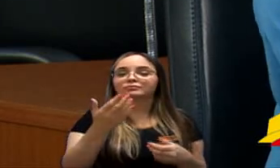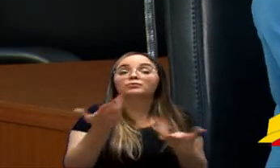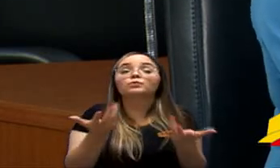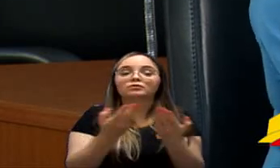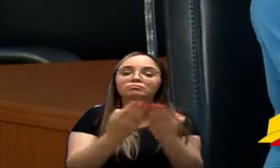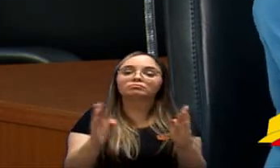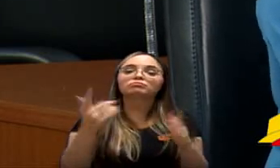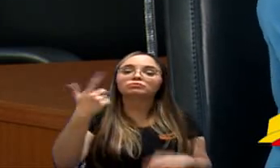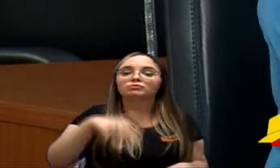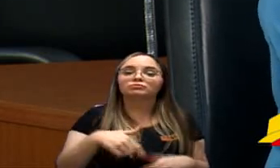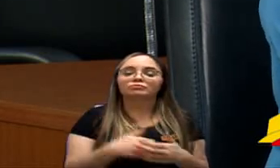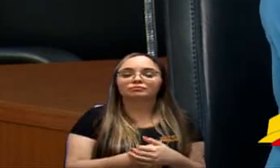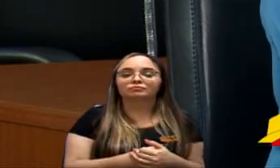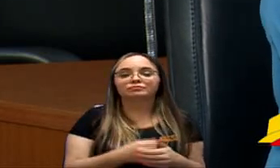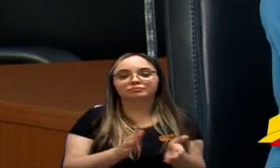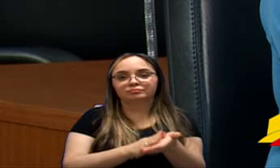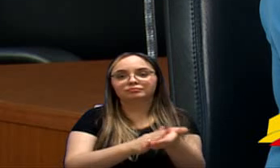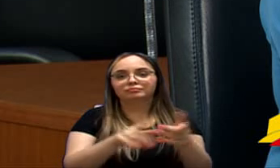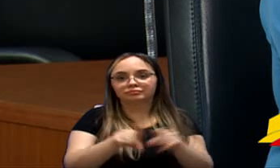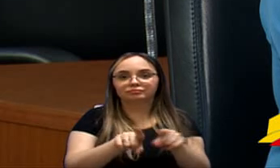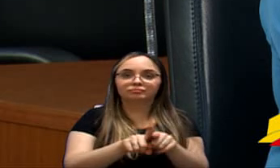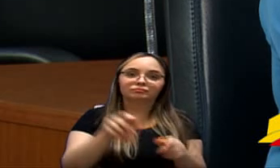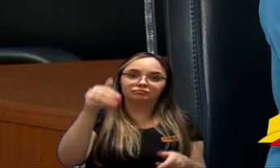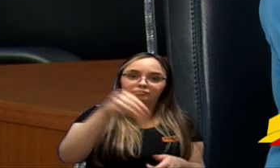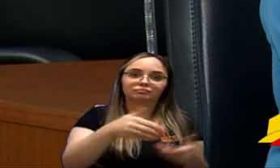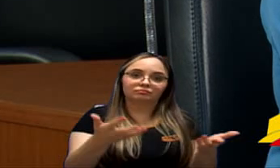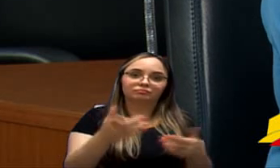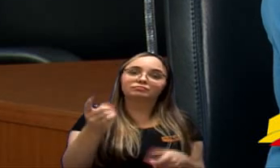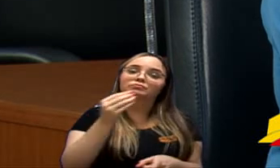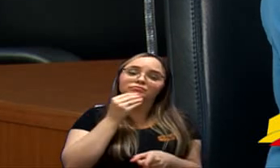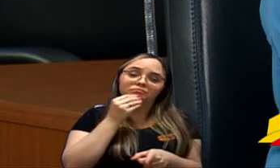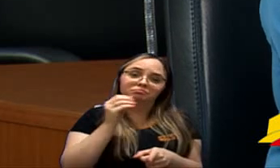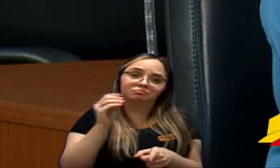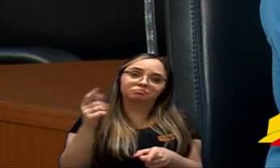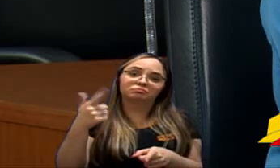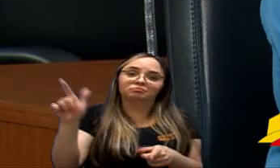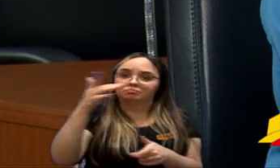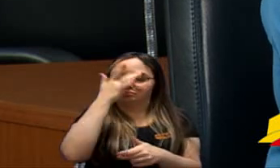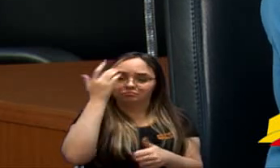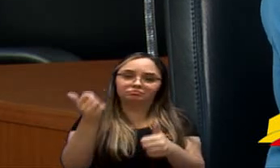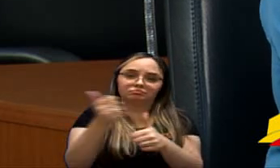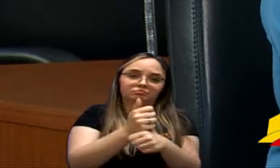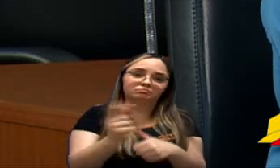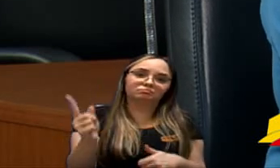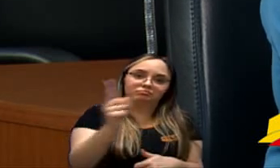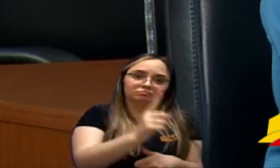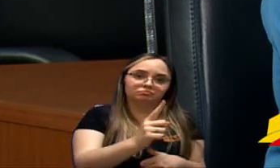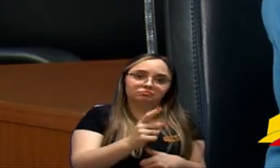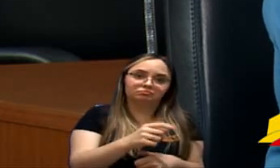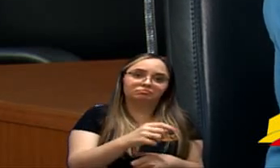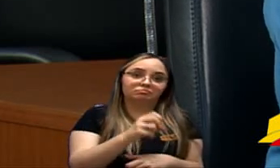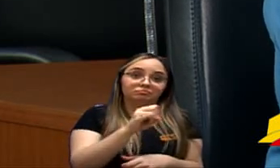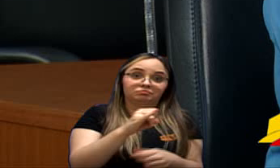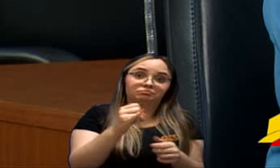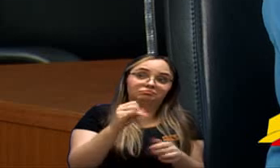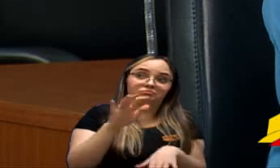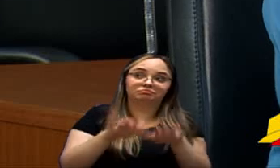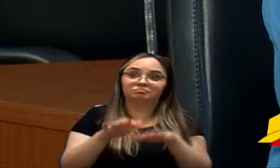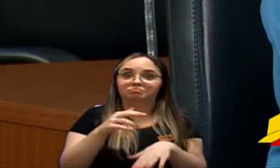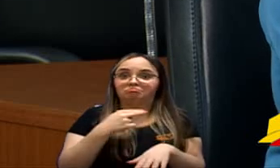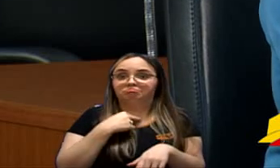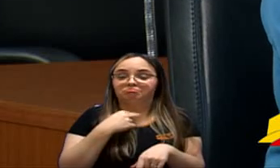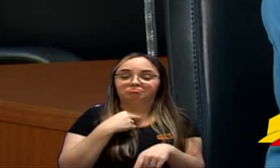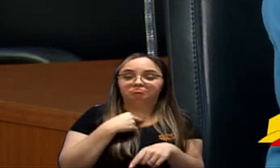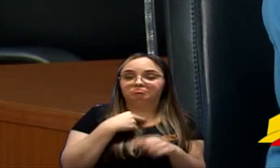até parabenizo o senhor por estar aqui na sessão hoje. Poderia estar mandando qualquer outra pessoa estar representando, se tivesse alguma coisa, se tivesse devendo, né, no compromisso.